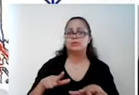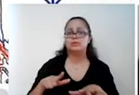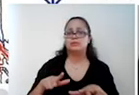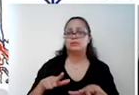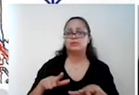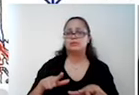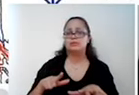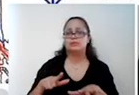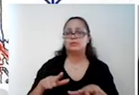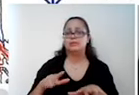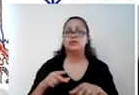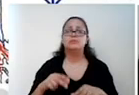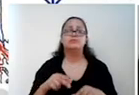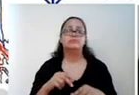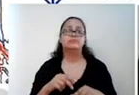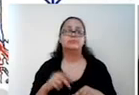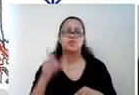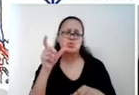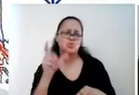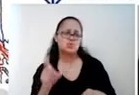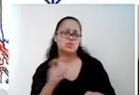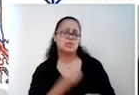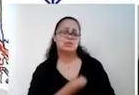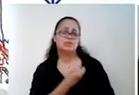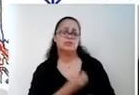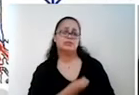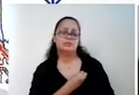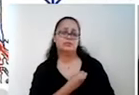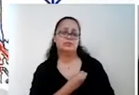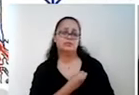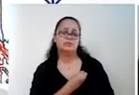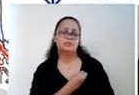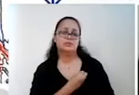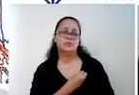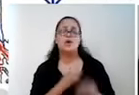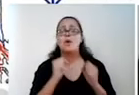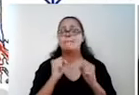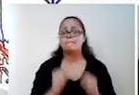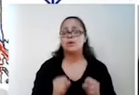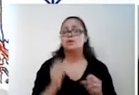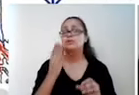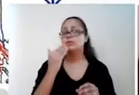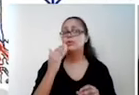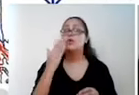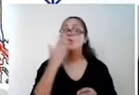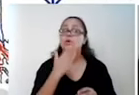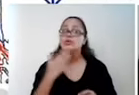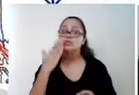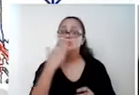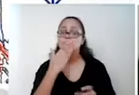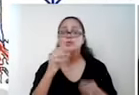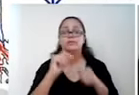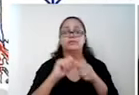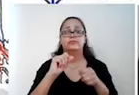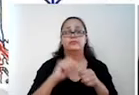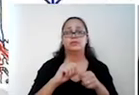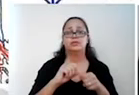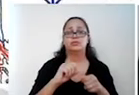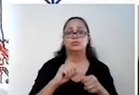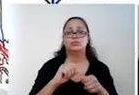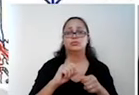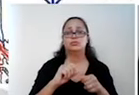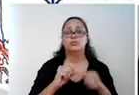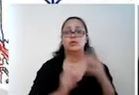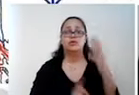Ela fabricando o seu próprio açúcar, ela pode se nutrir a partir disso. Então, esse açúcar produzido, ele é transportado